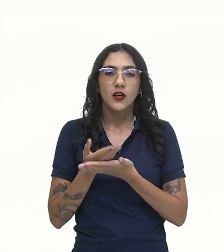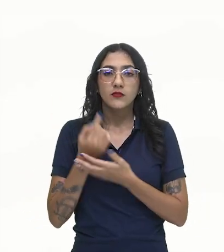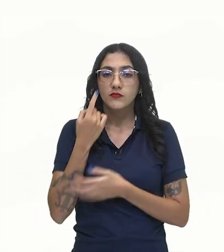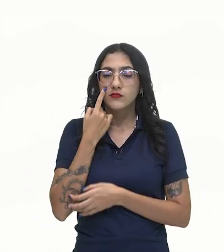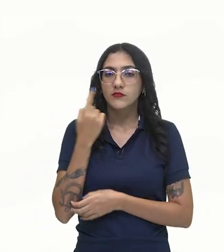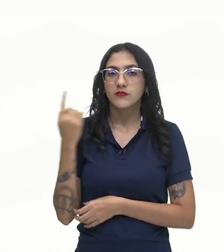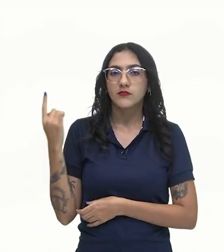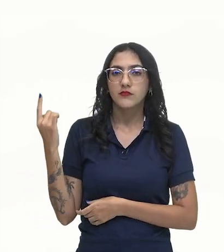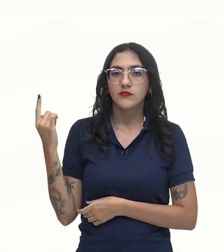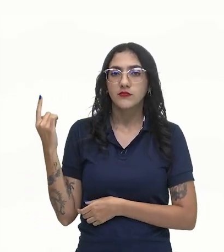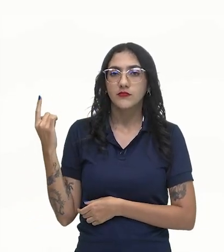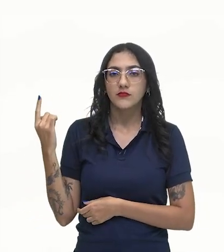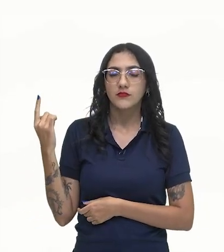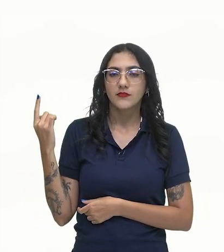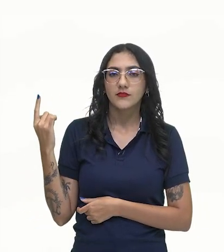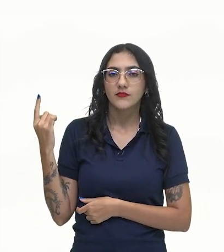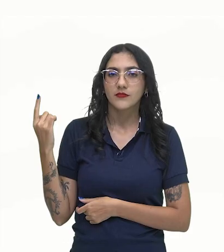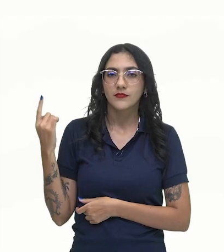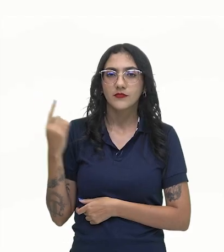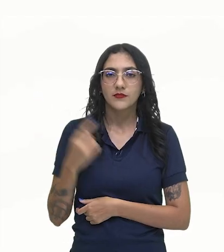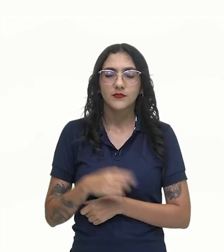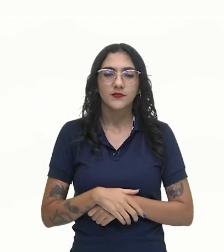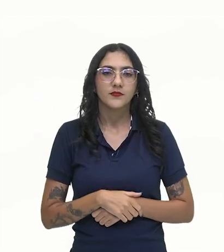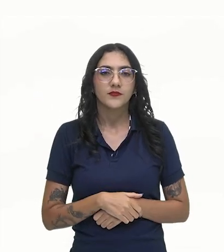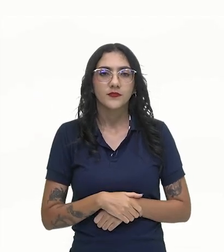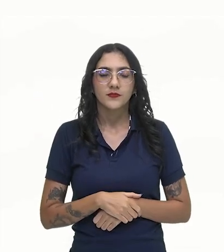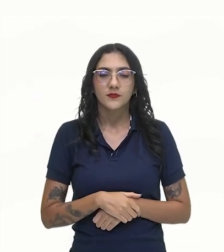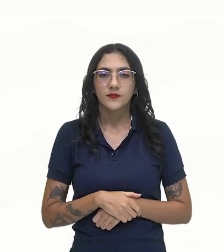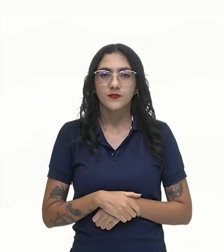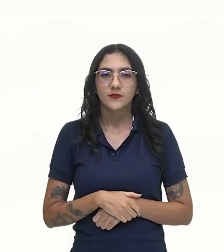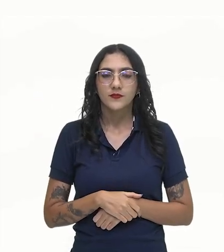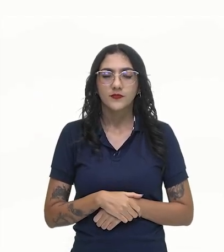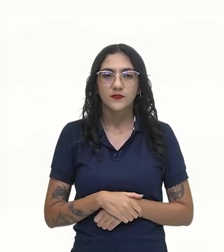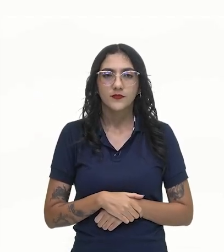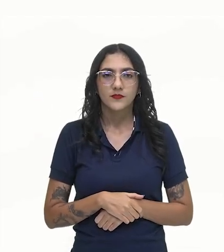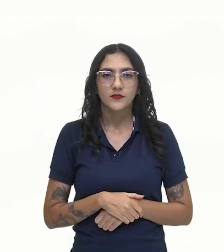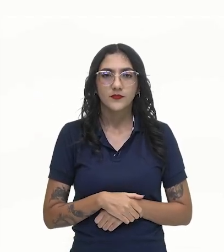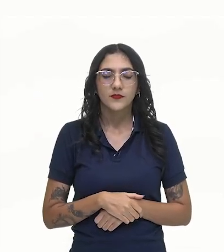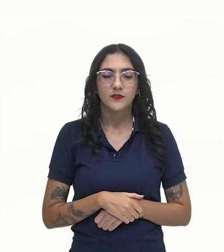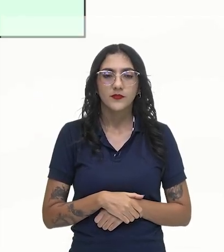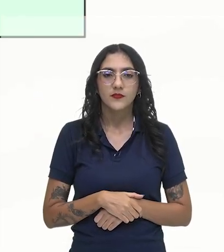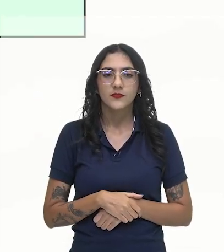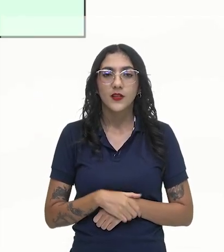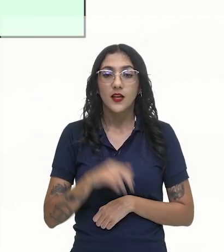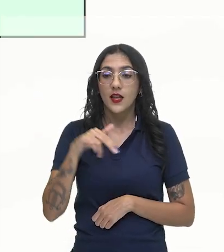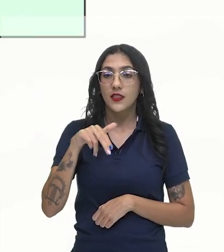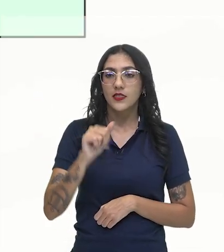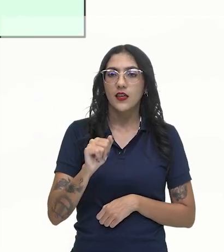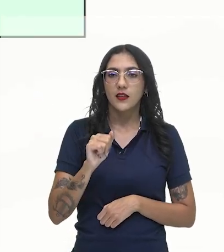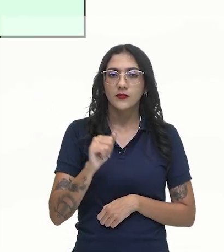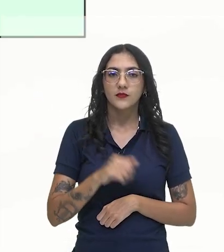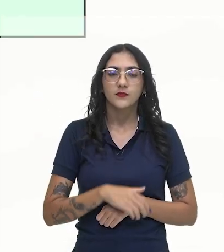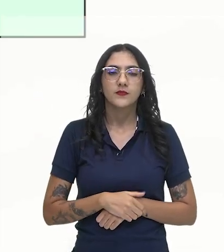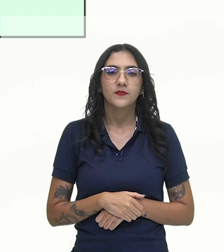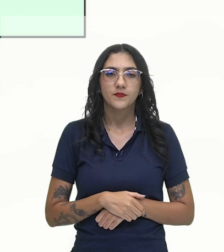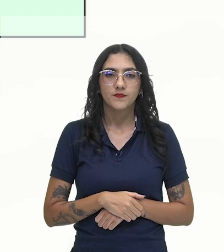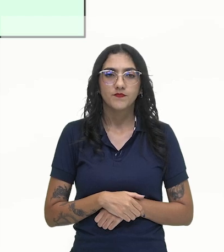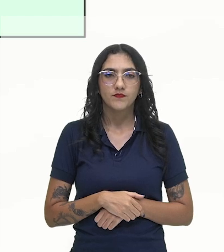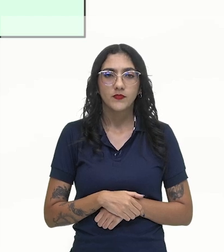there is a surprise quiz in the math class. É na aula de matemática.